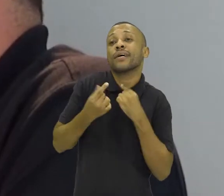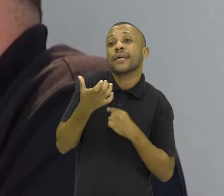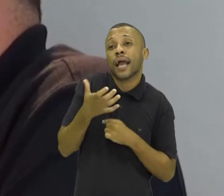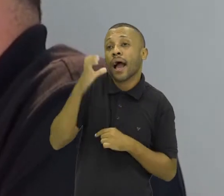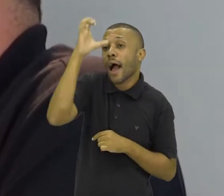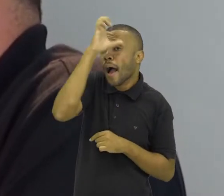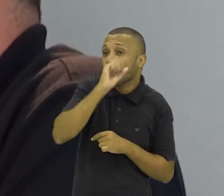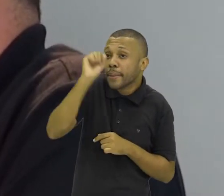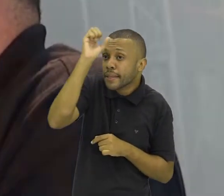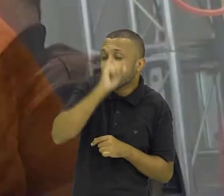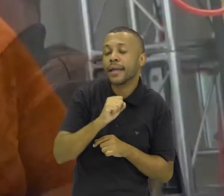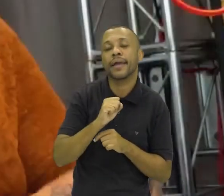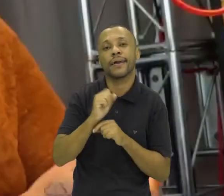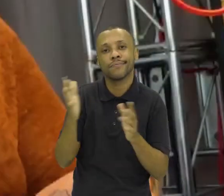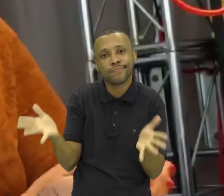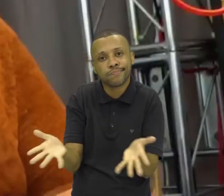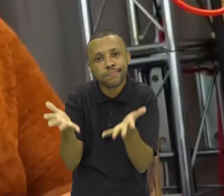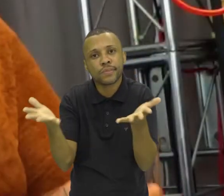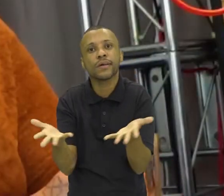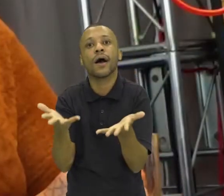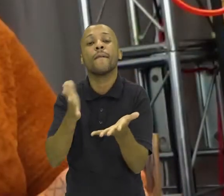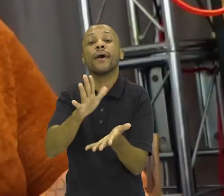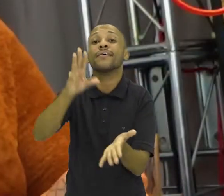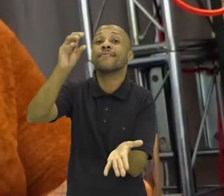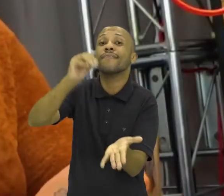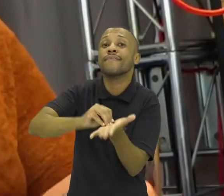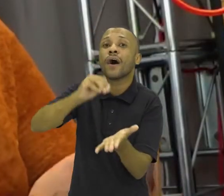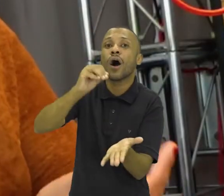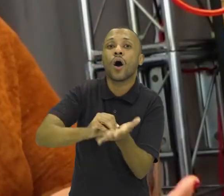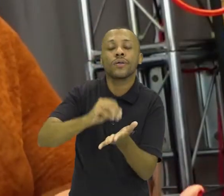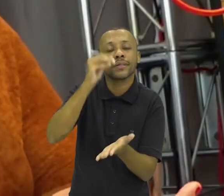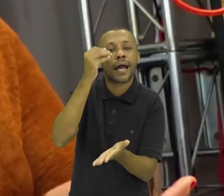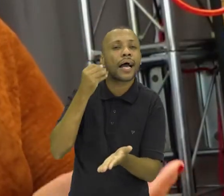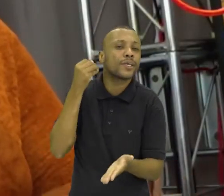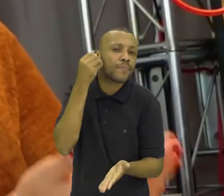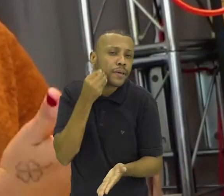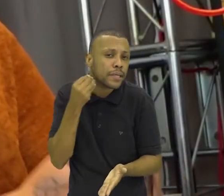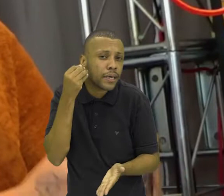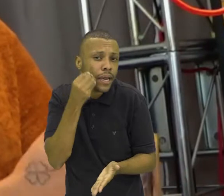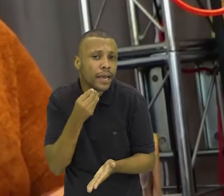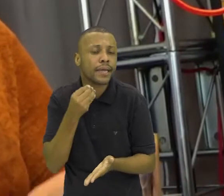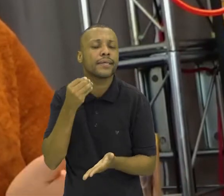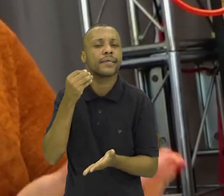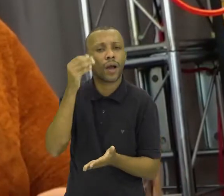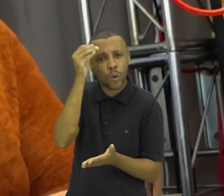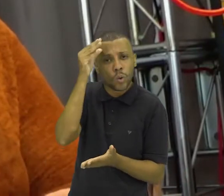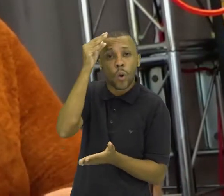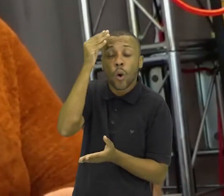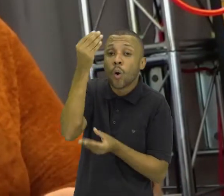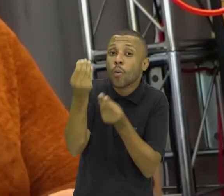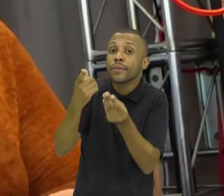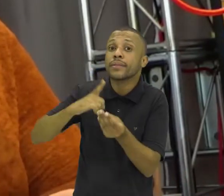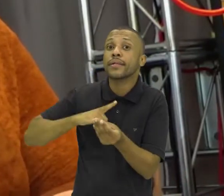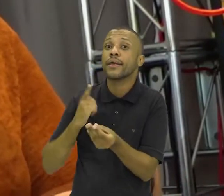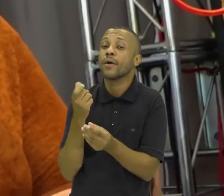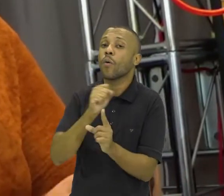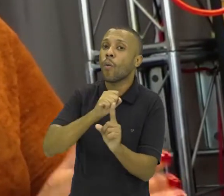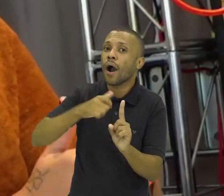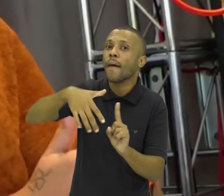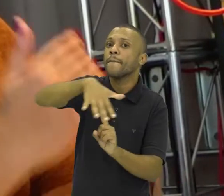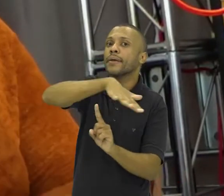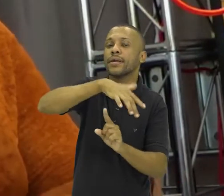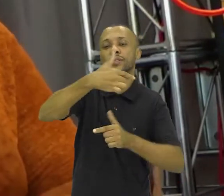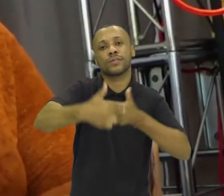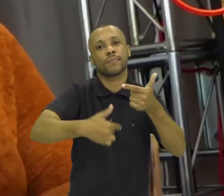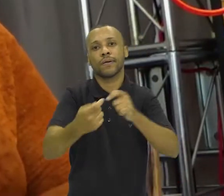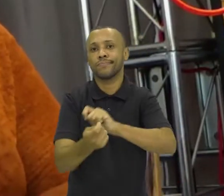vontade, quer atender até mais que a lei, mas não tem conhecimento de como ter um ambiente para atender aquela pessoa. E às